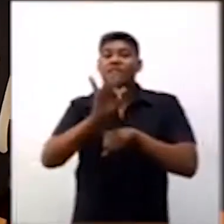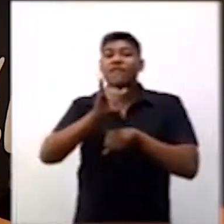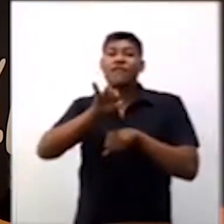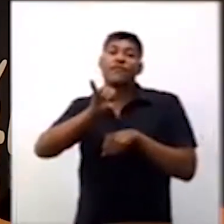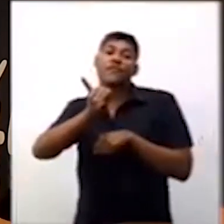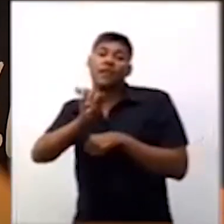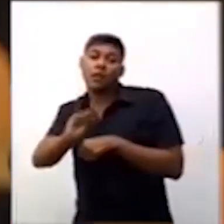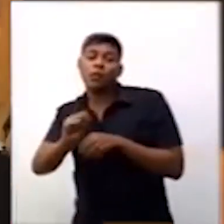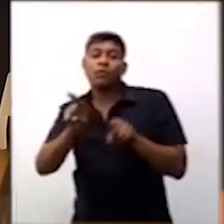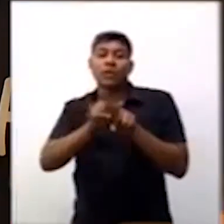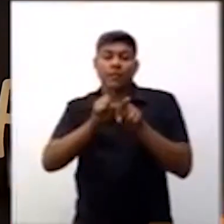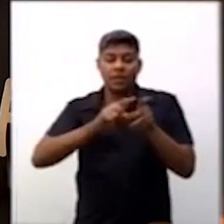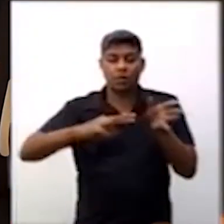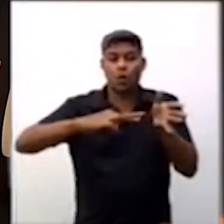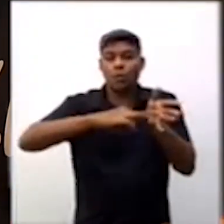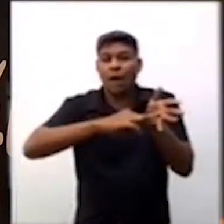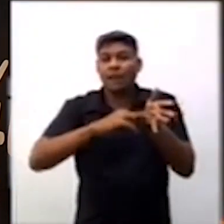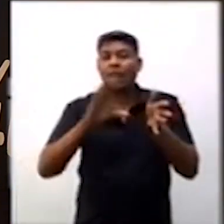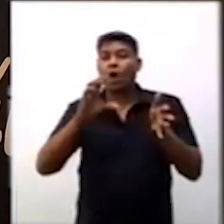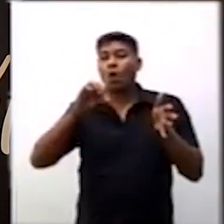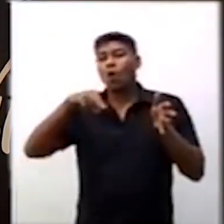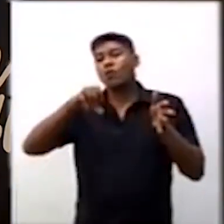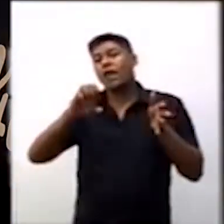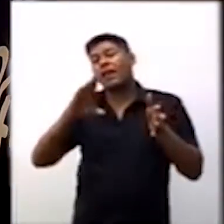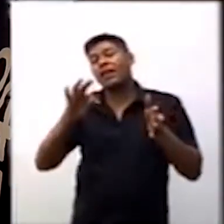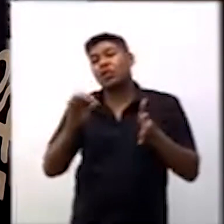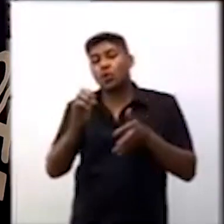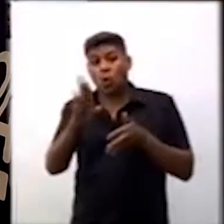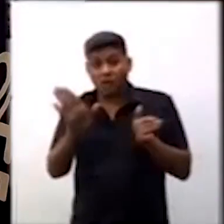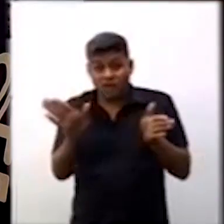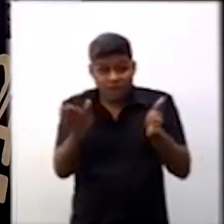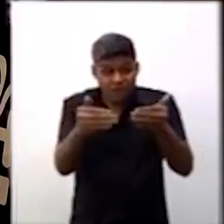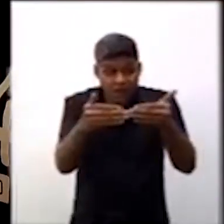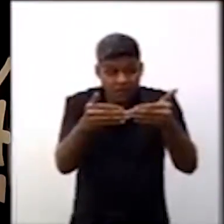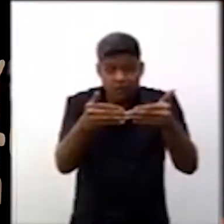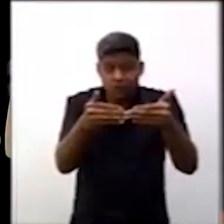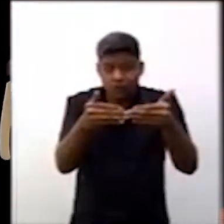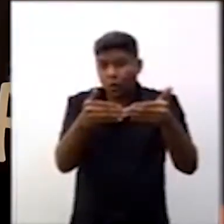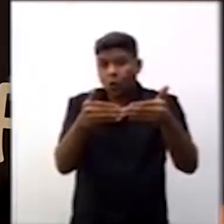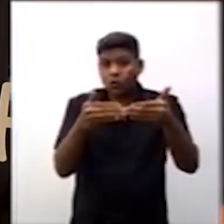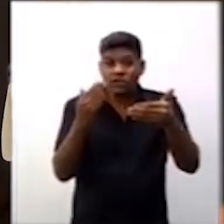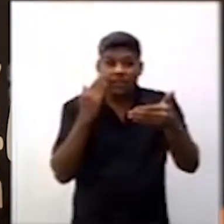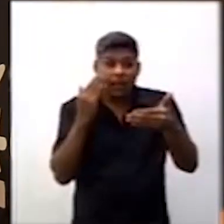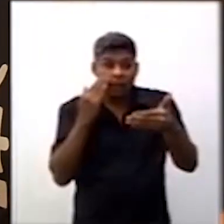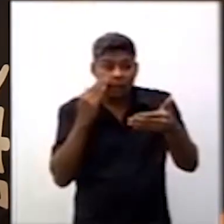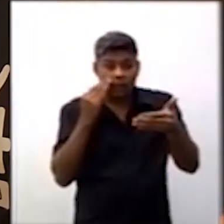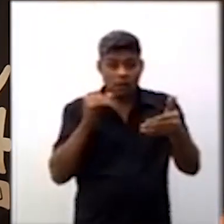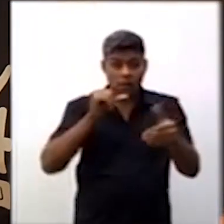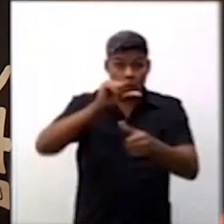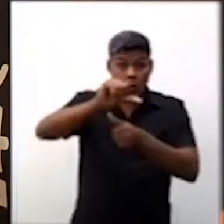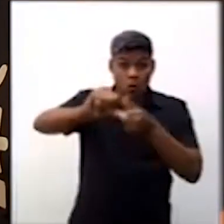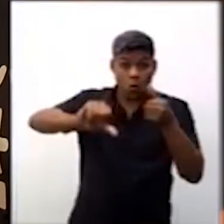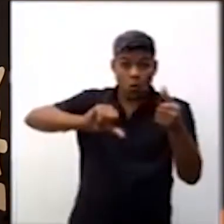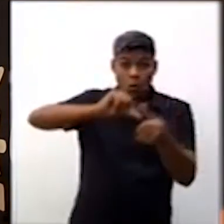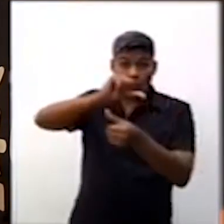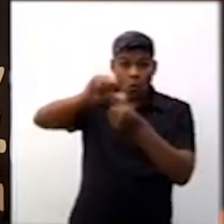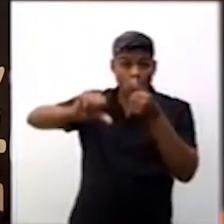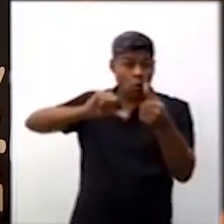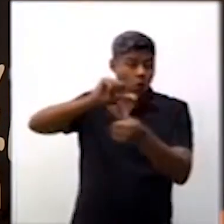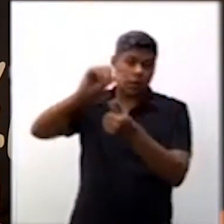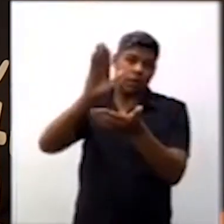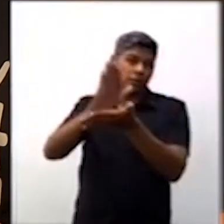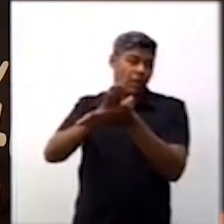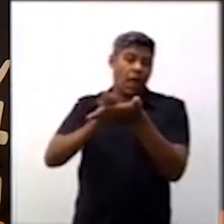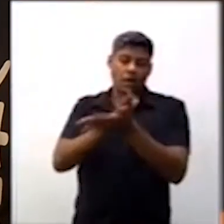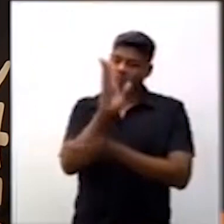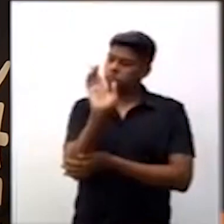postes, pela tomada, pelo conector T. Ao fechar o segundo aparelho, isso não mexe na usina hidrelétrica, não mexe na tomada,